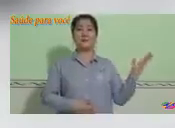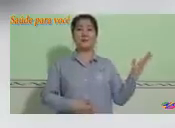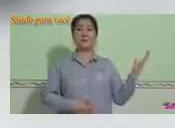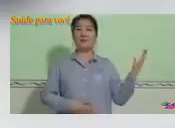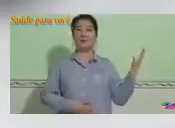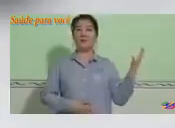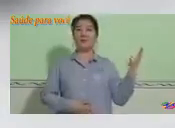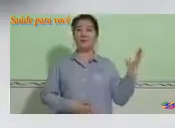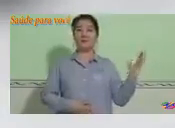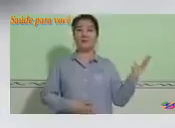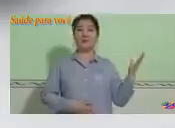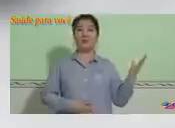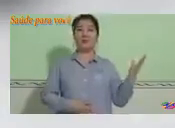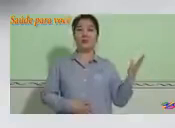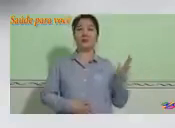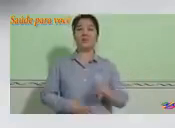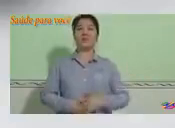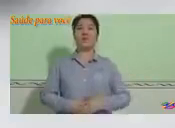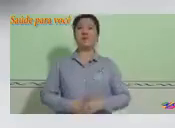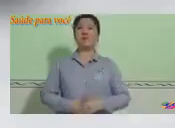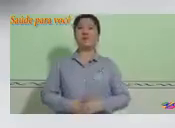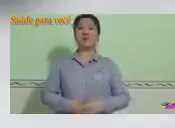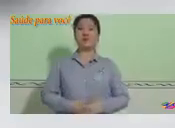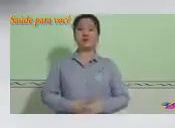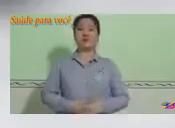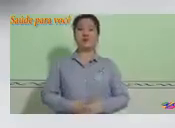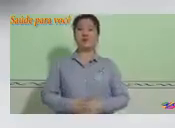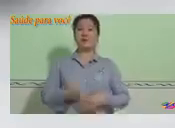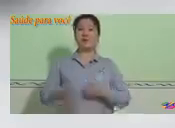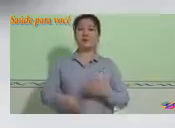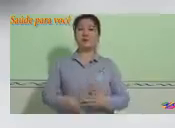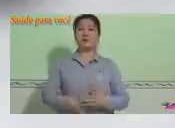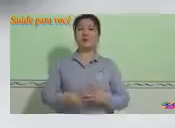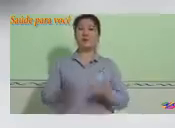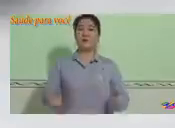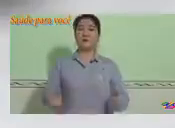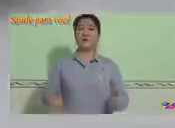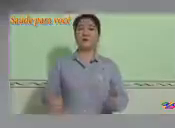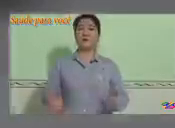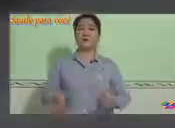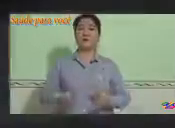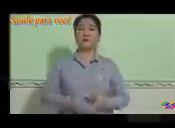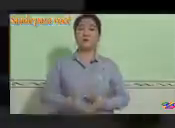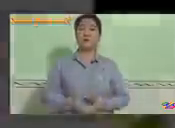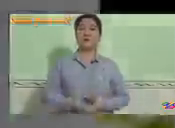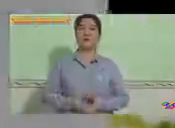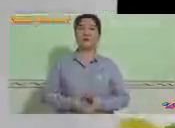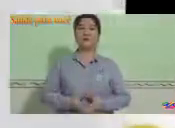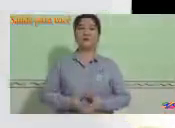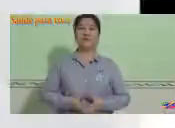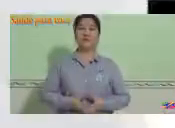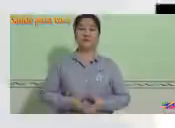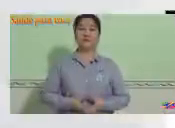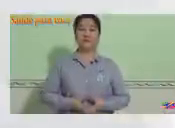uma dieta recomendada por um nutricionista e praticar exercícios físicos como a musculação, vírgula, no caso dos